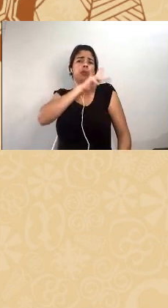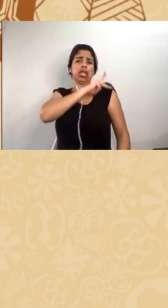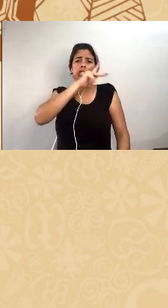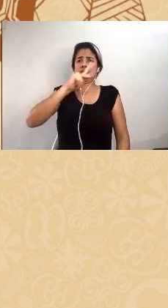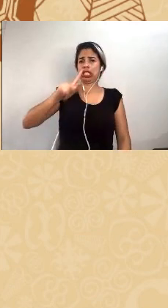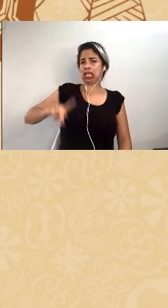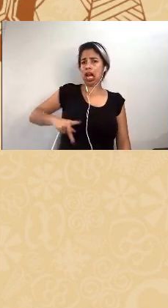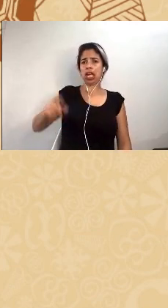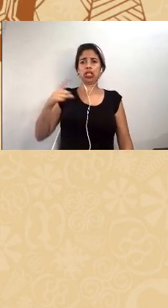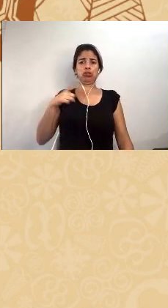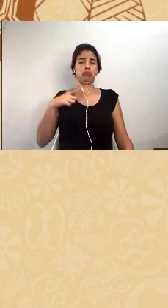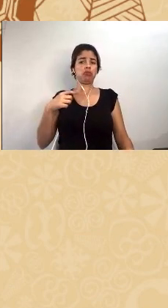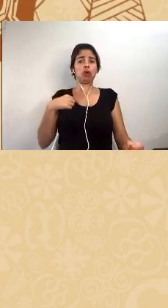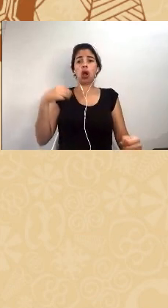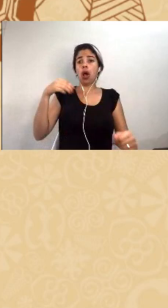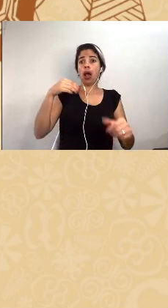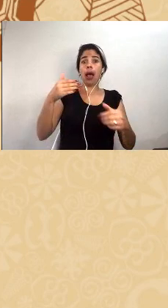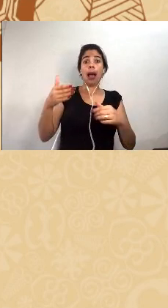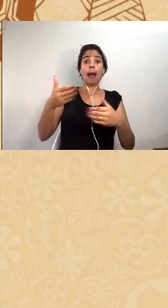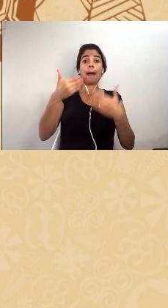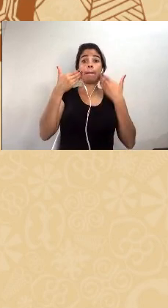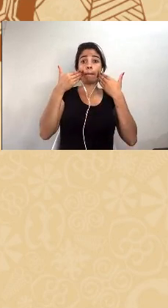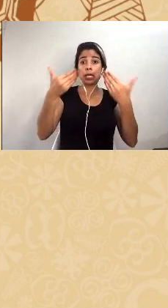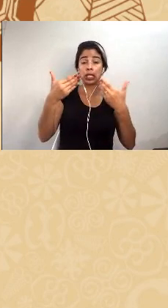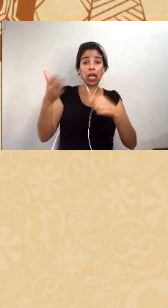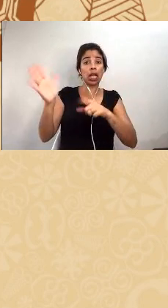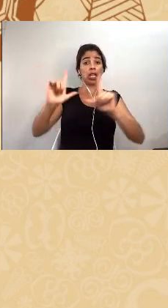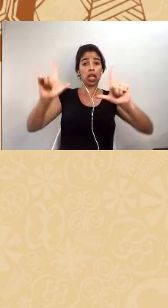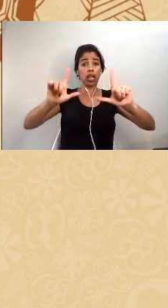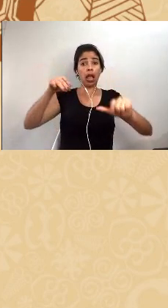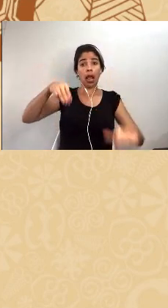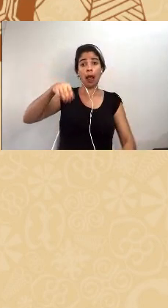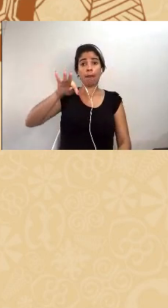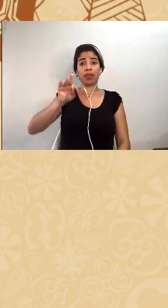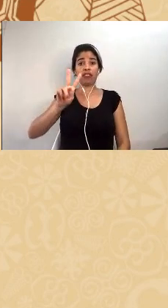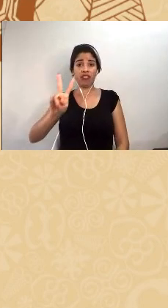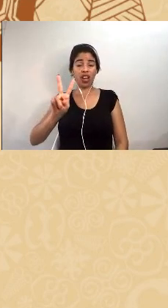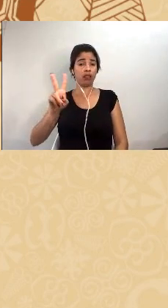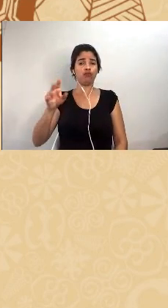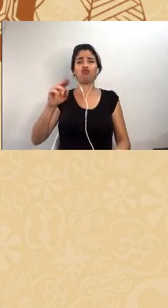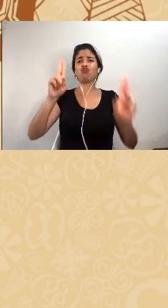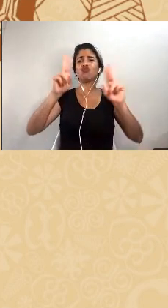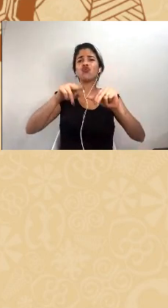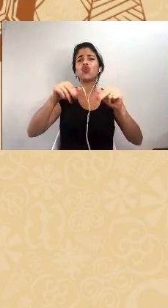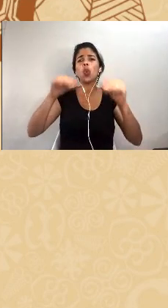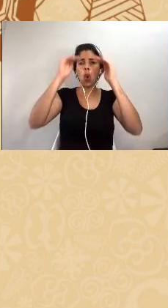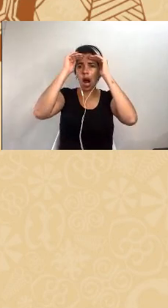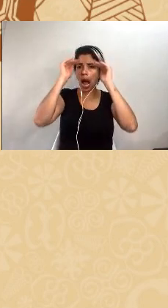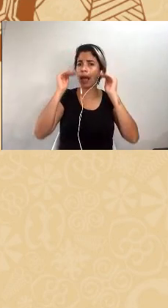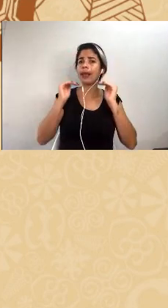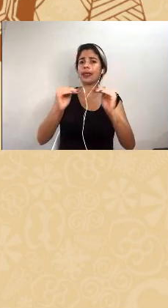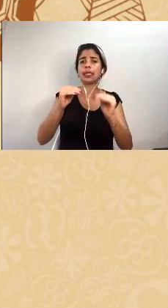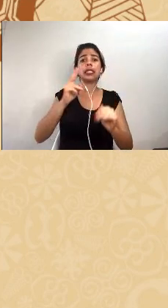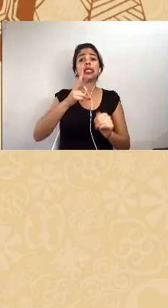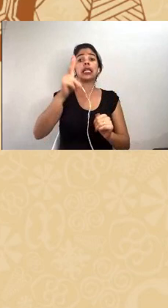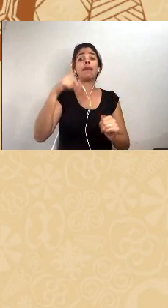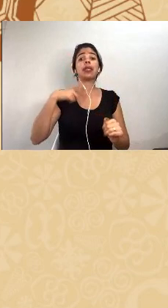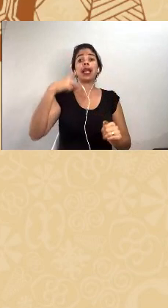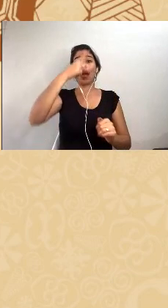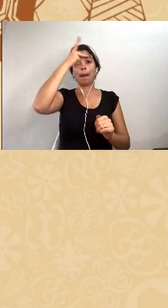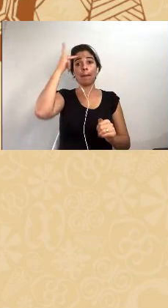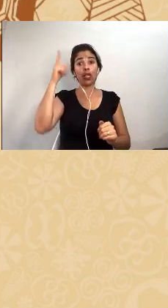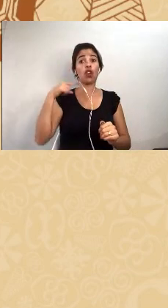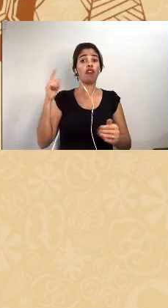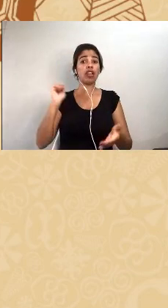pode ser apresentador da MTV, pode ser youtuber. Você nunca será respeitado, você sempre vai ser humilhado. Você vai ter sempre as pessoas que você está